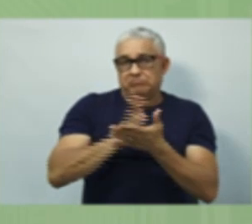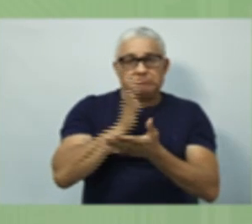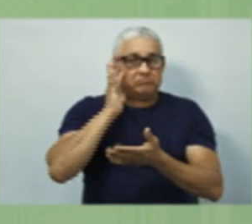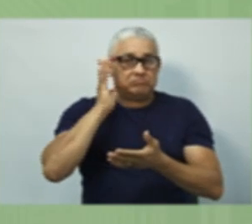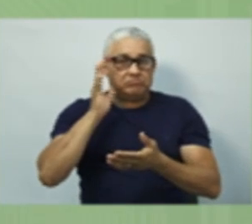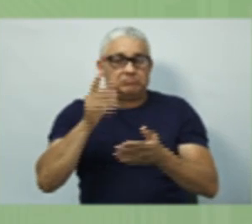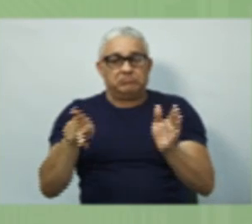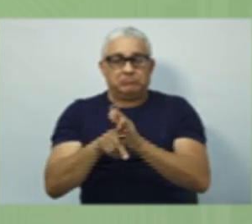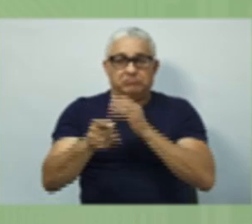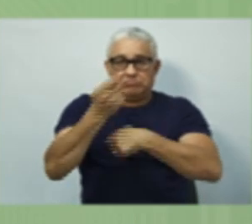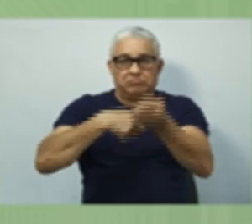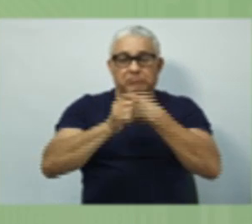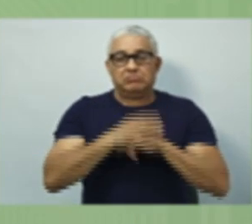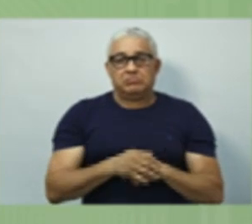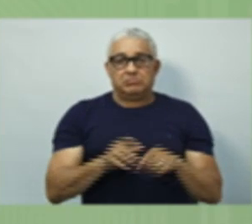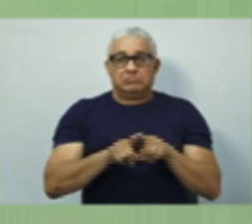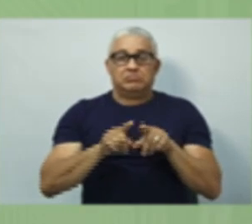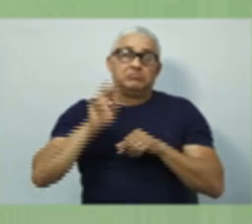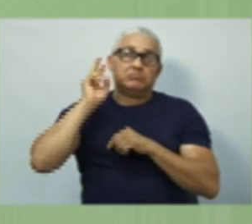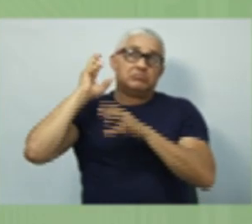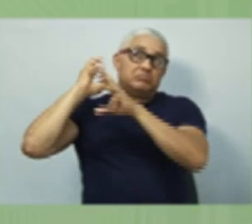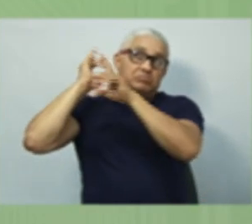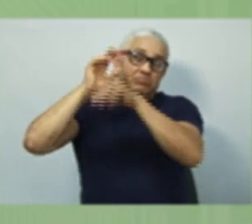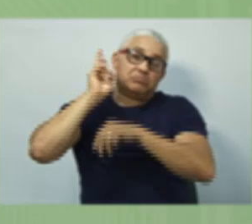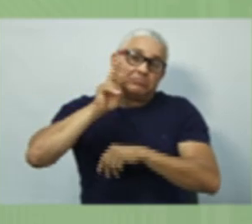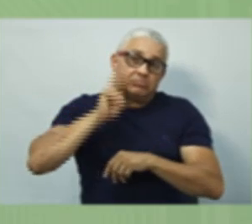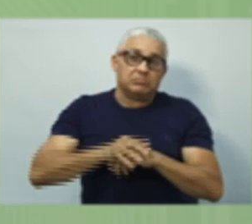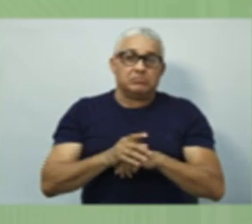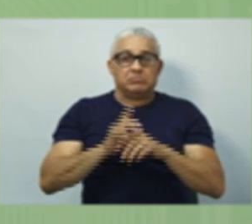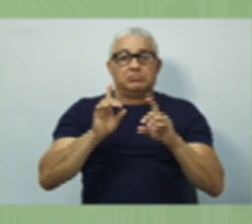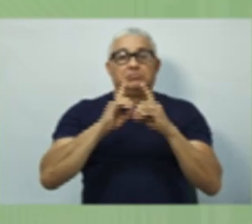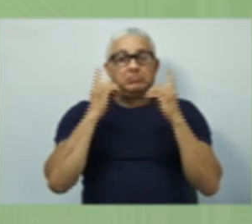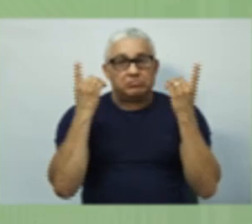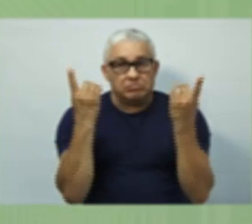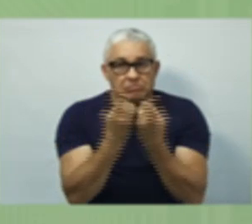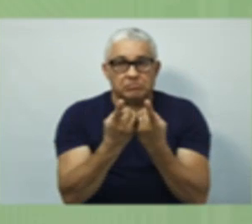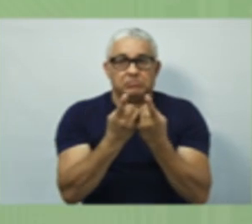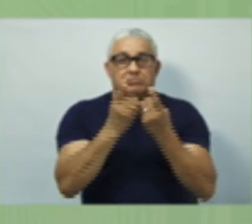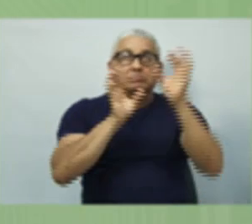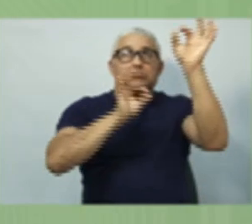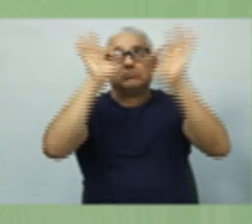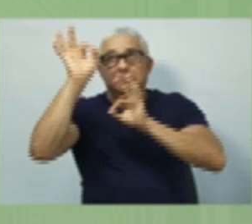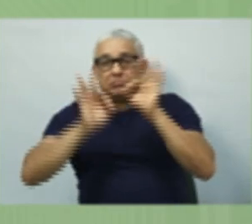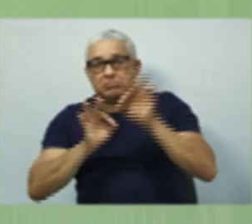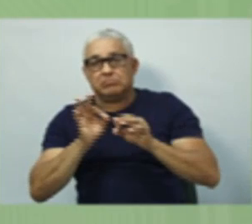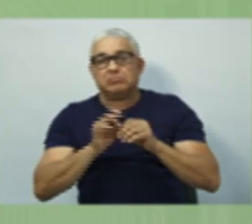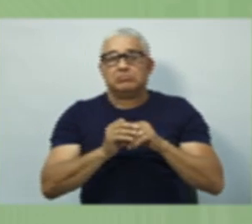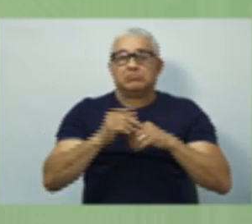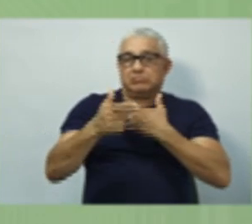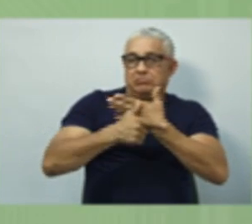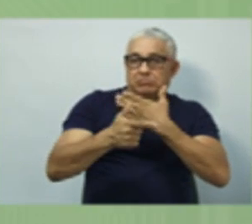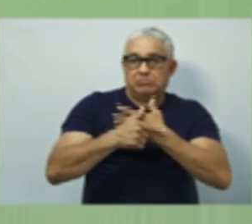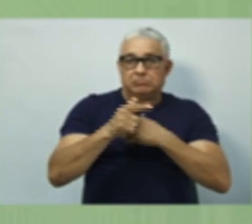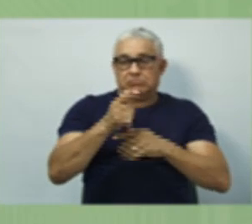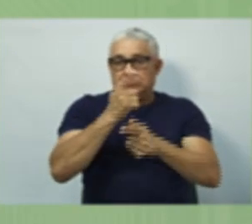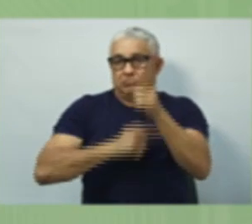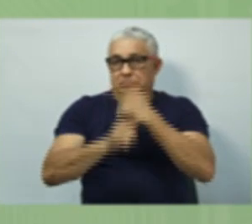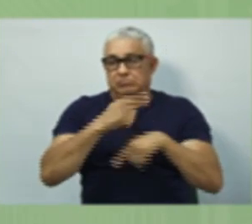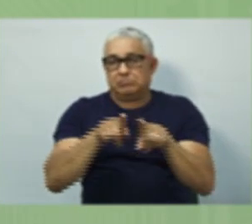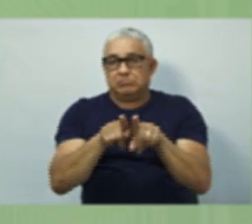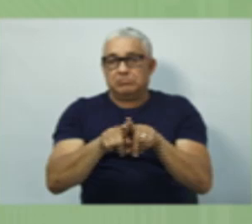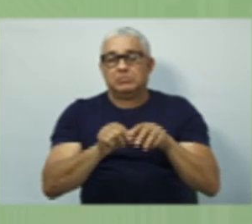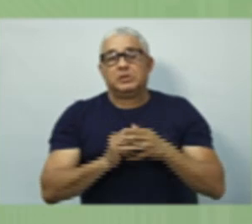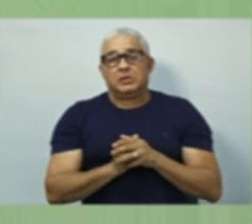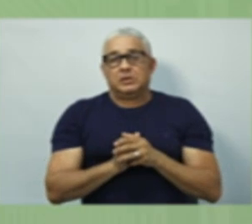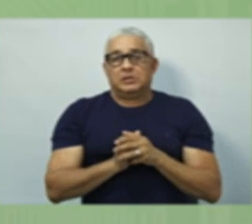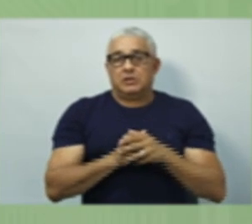da administração. Vamos relembrar sobre departamentalização, organograma, funções do gestor e também